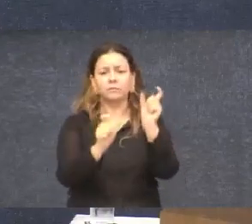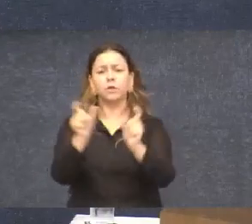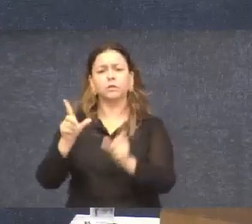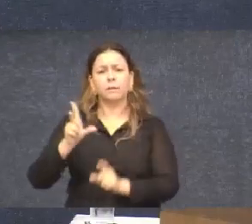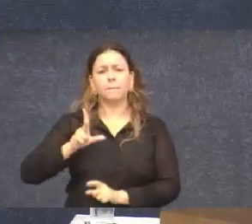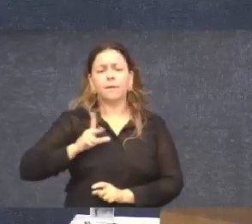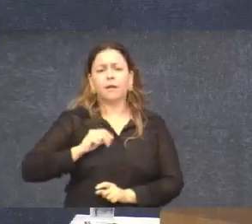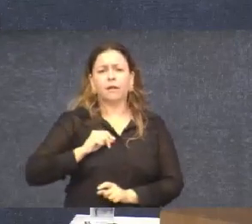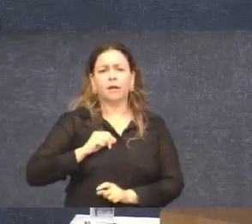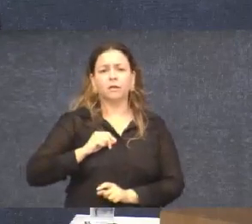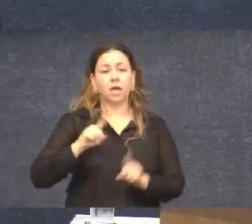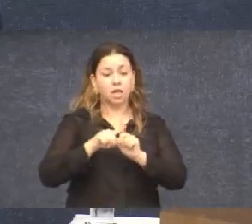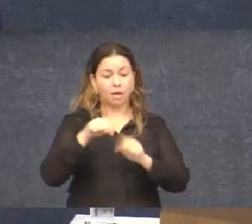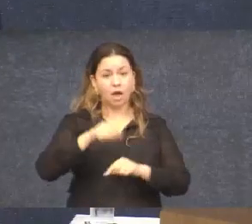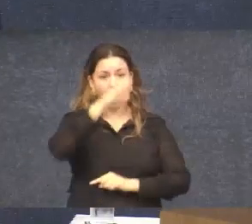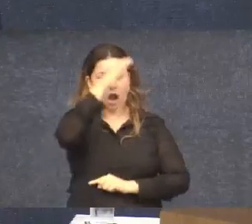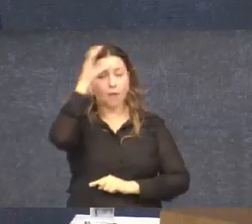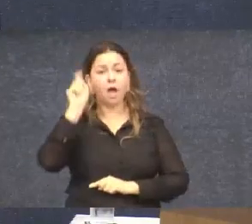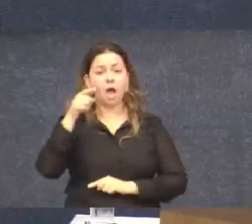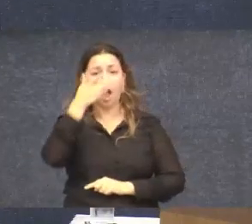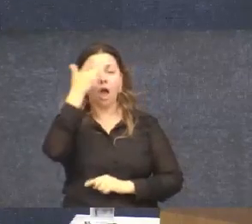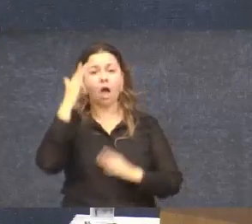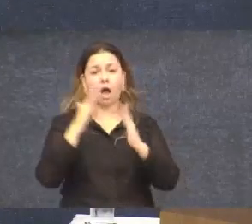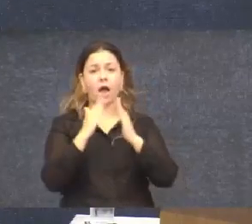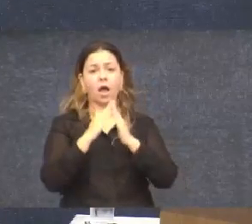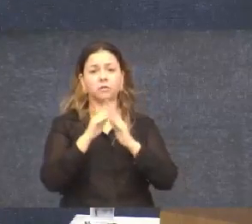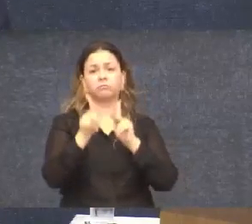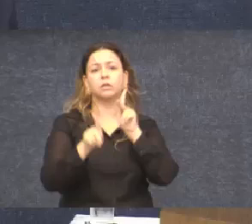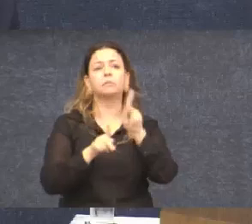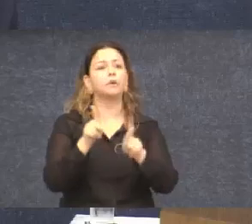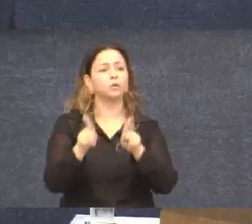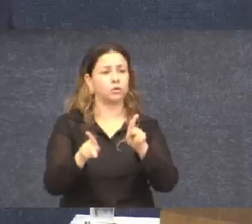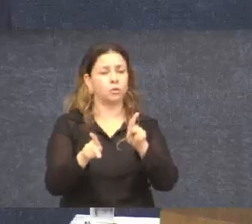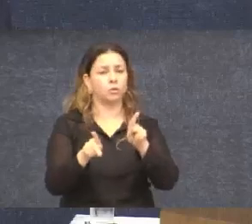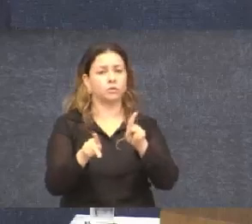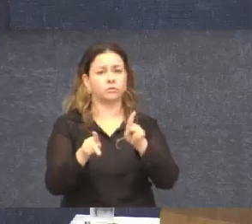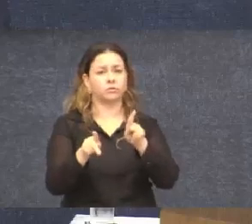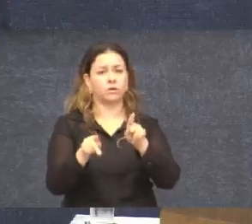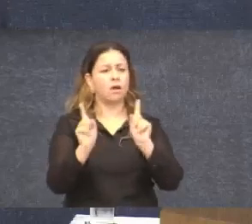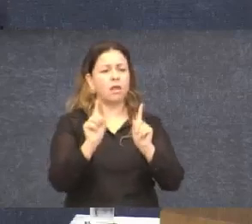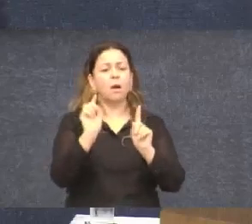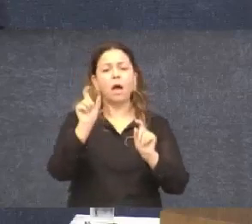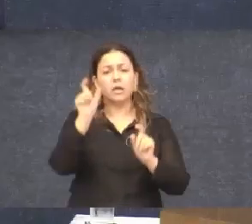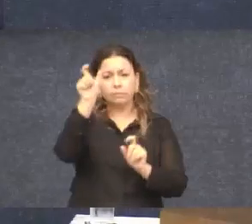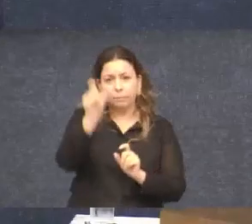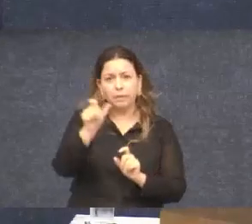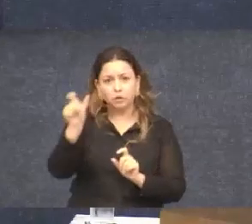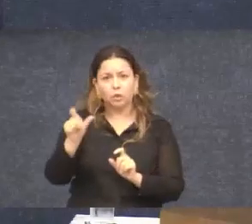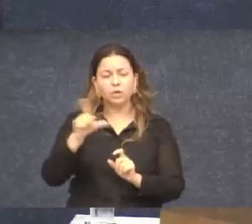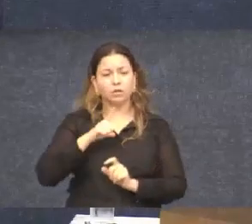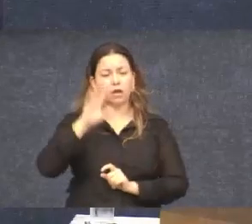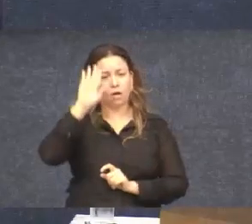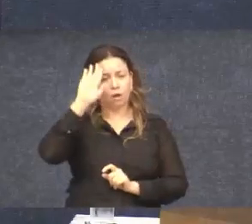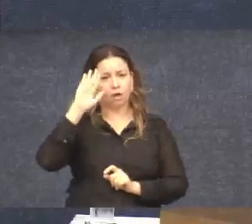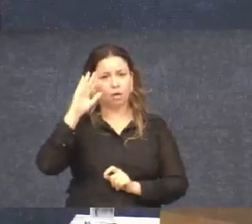merecem. E a Câmara é a casa do povo, ou seja, vocês estão sendo homenageados, não é pelo vereador